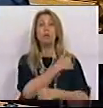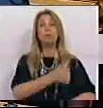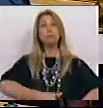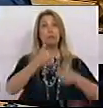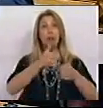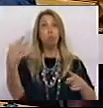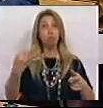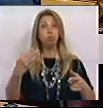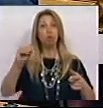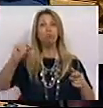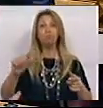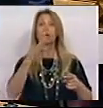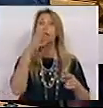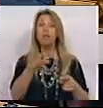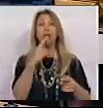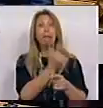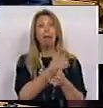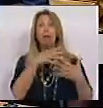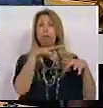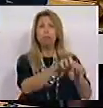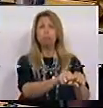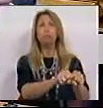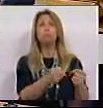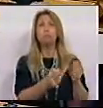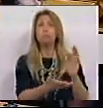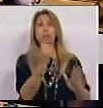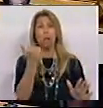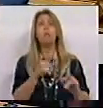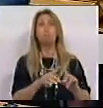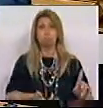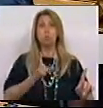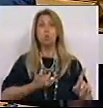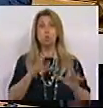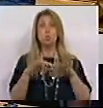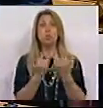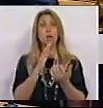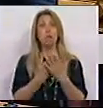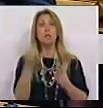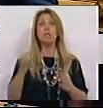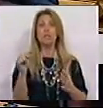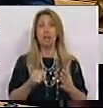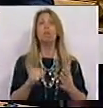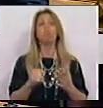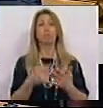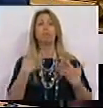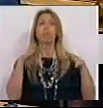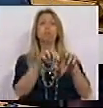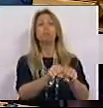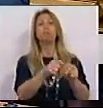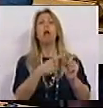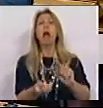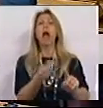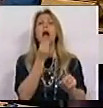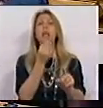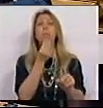vítima de penhoras, neste caso, ridículo, uma coisa de alarme social, isso sim, em que as finanças foram lá apinharar alimentos que tinham sido doados